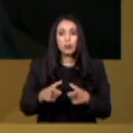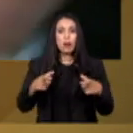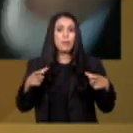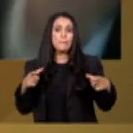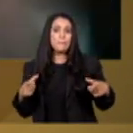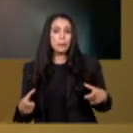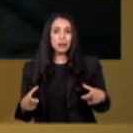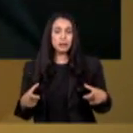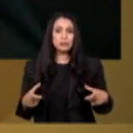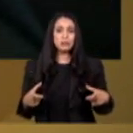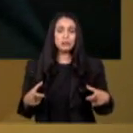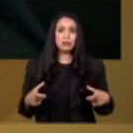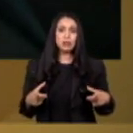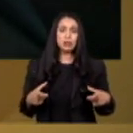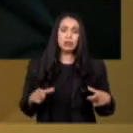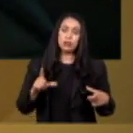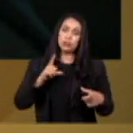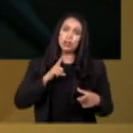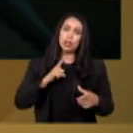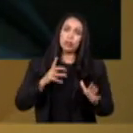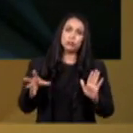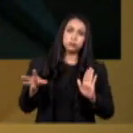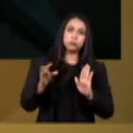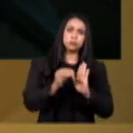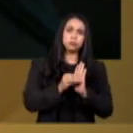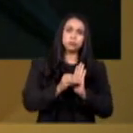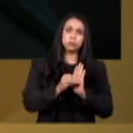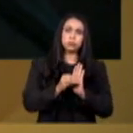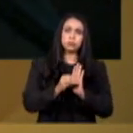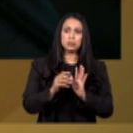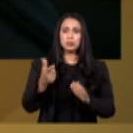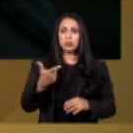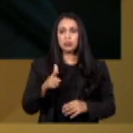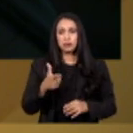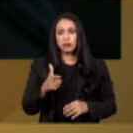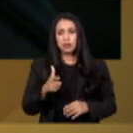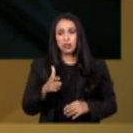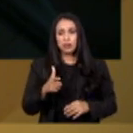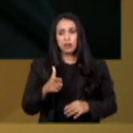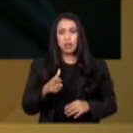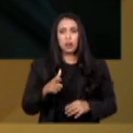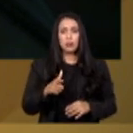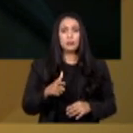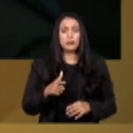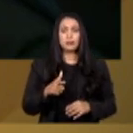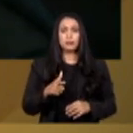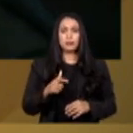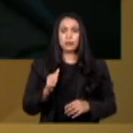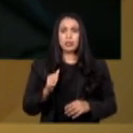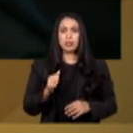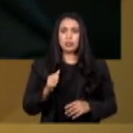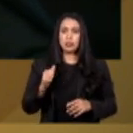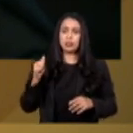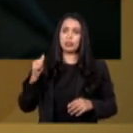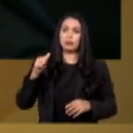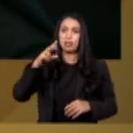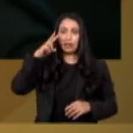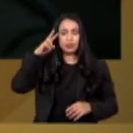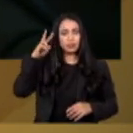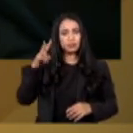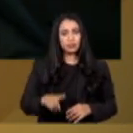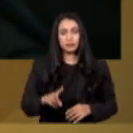uma ampliação de algumas ela impugnadas na mera o novo habilidades e isso foi